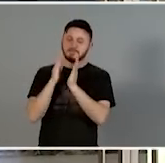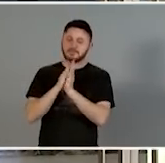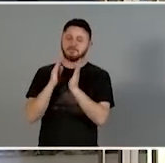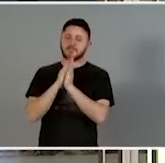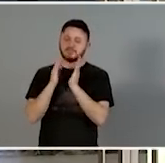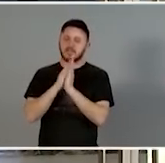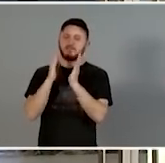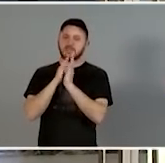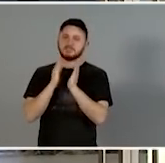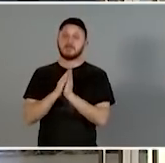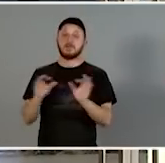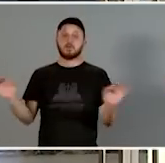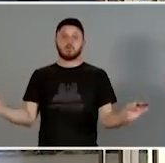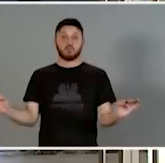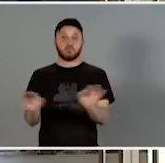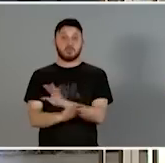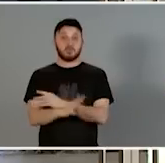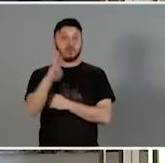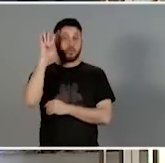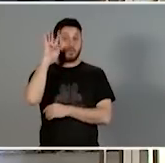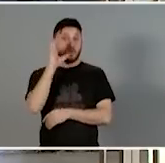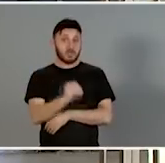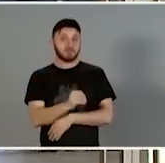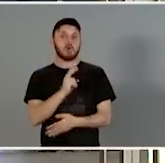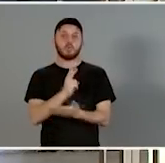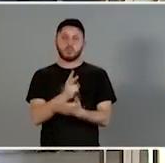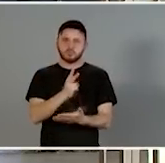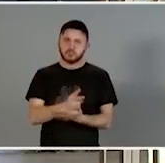a quaresma, continuaram.